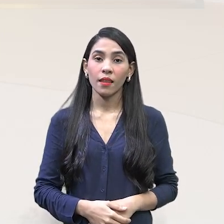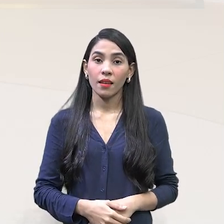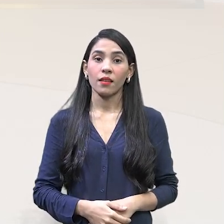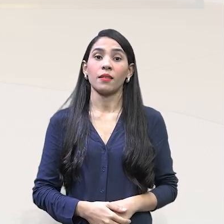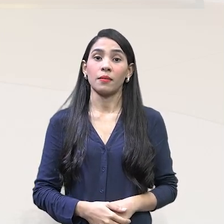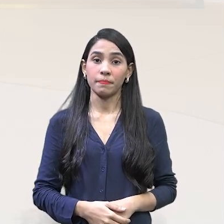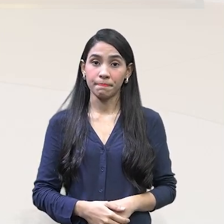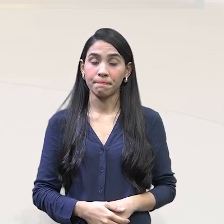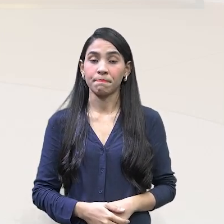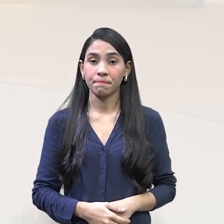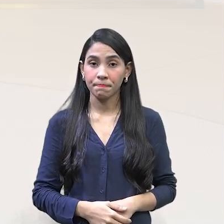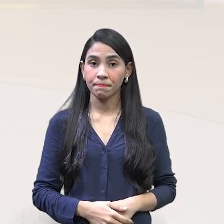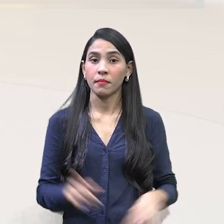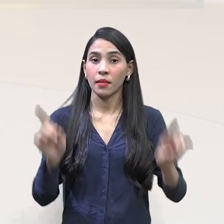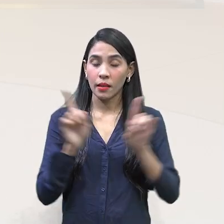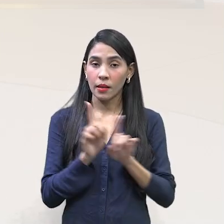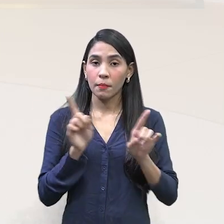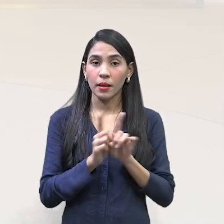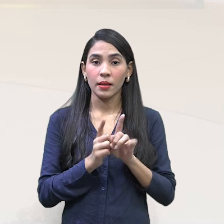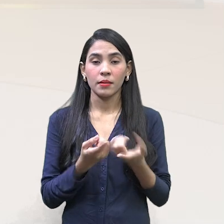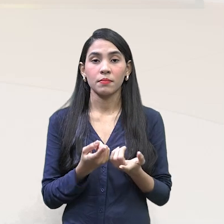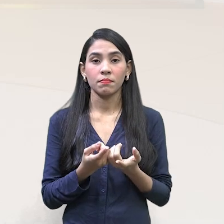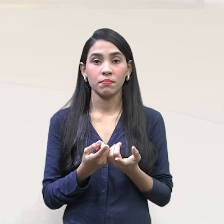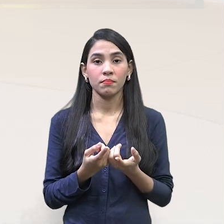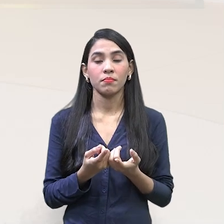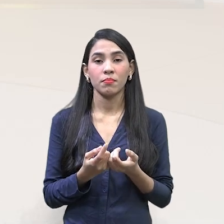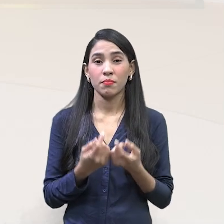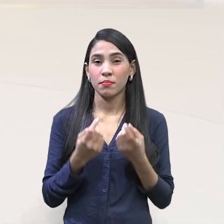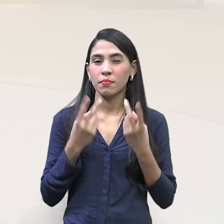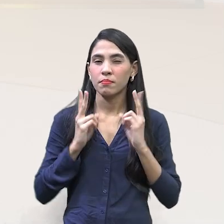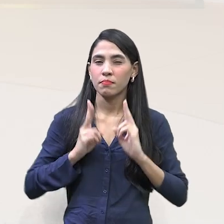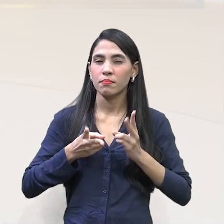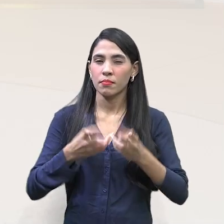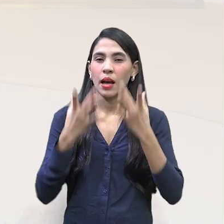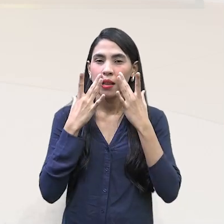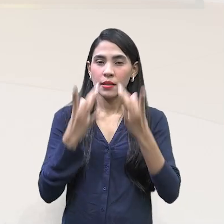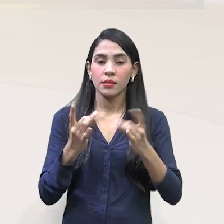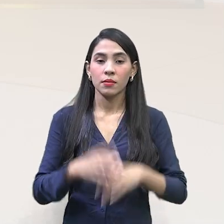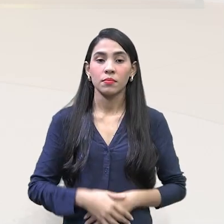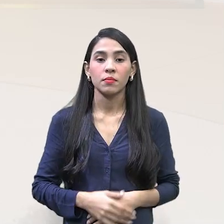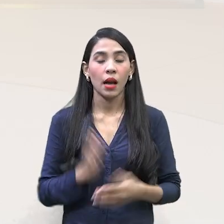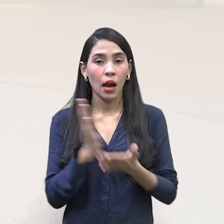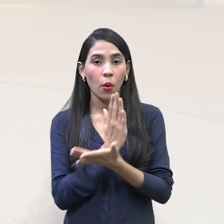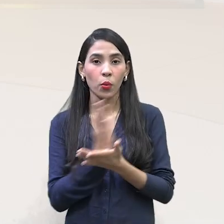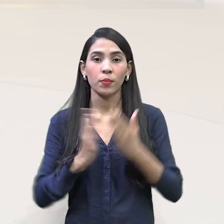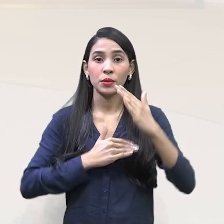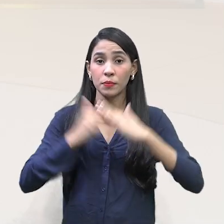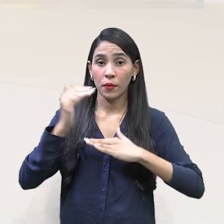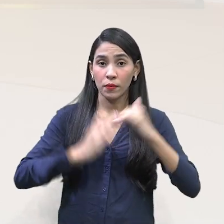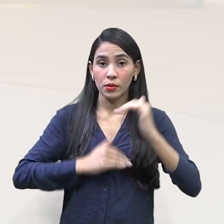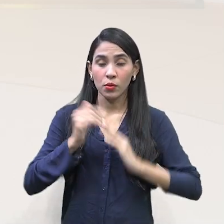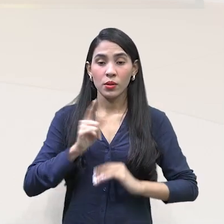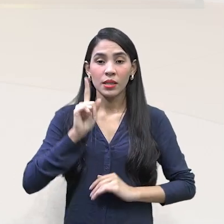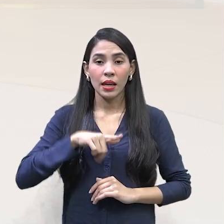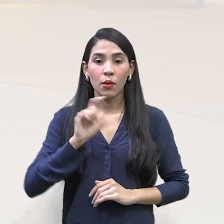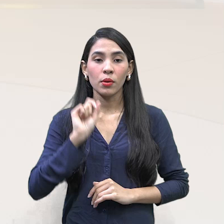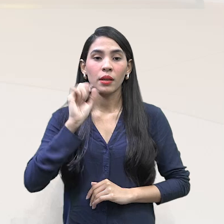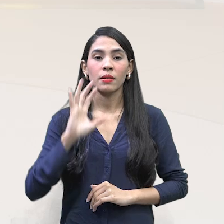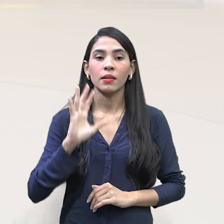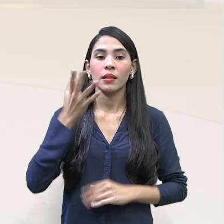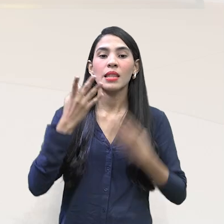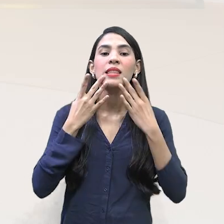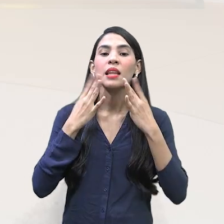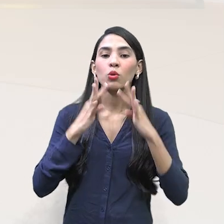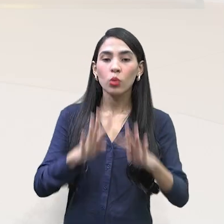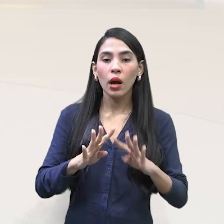olha só, pessoal, outra coisa que não podemos fugir, pessoal, olha, a extinção de algumas profissões é um fenômeno natural